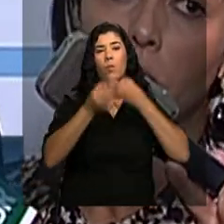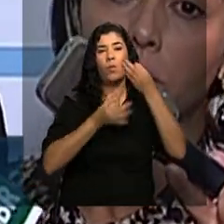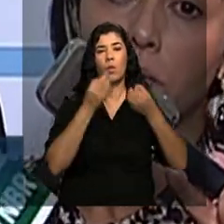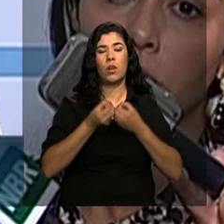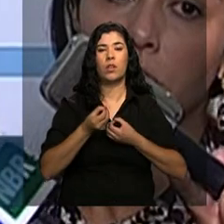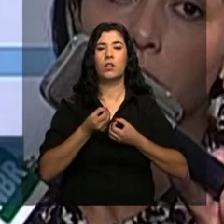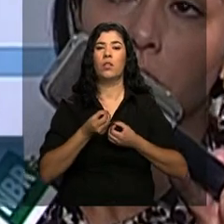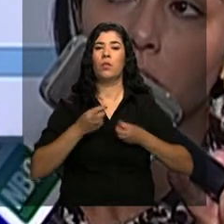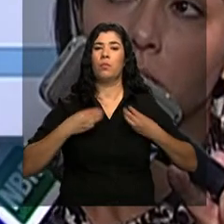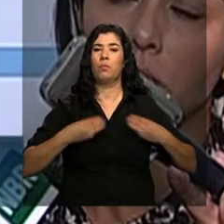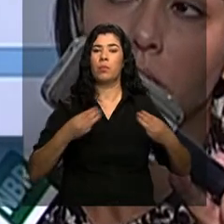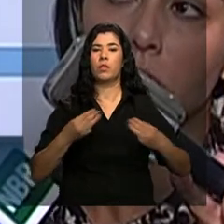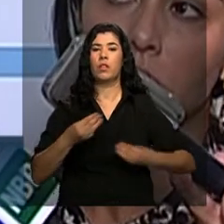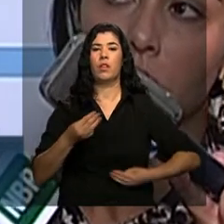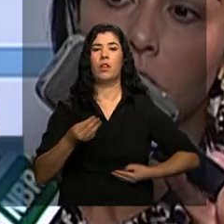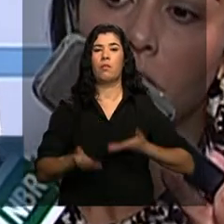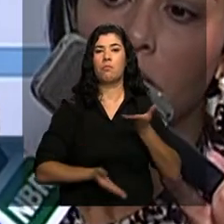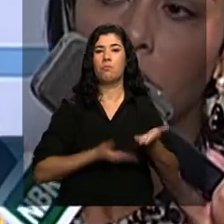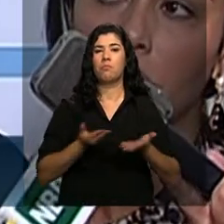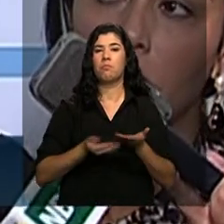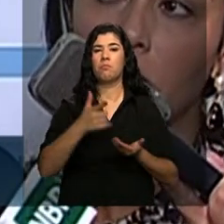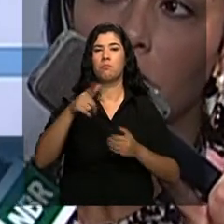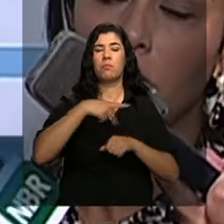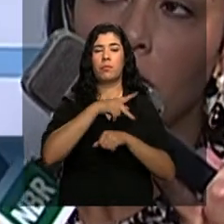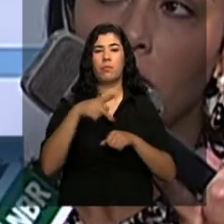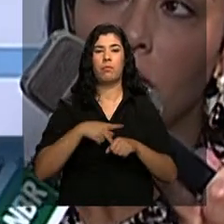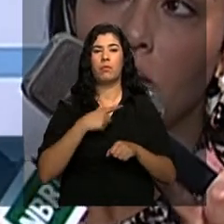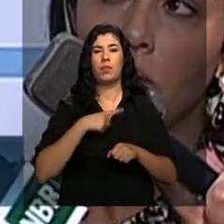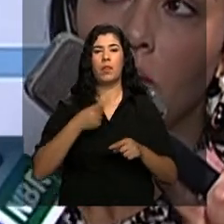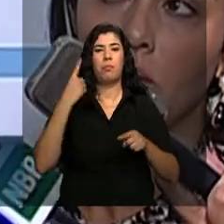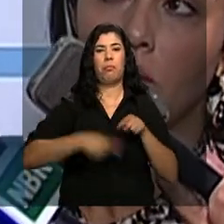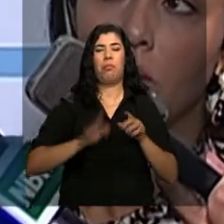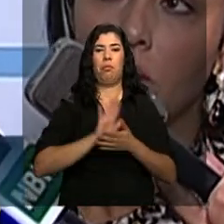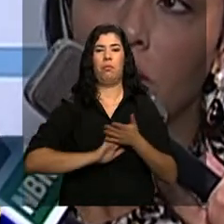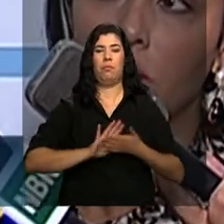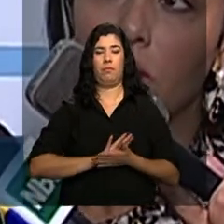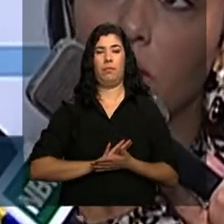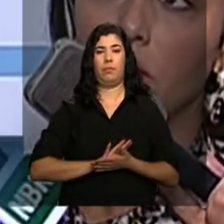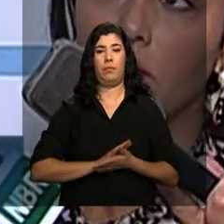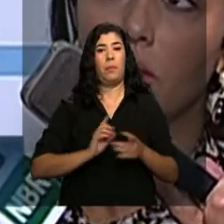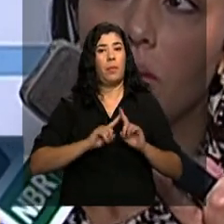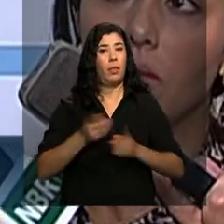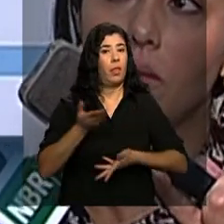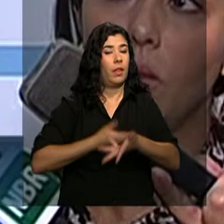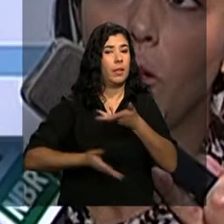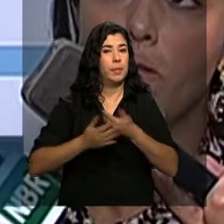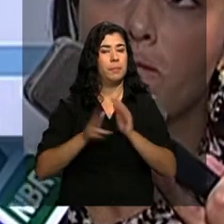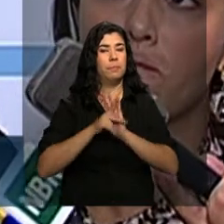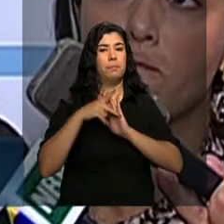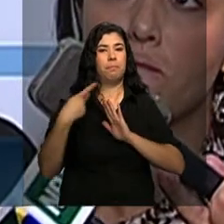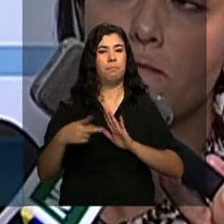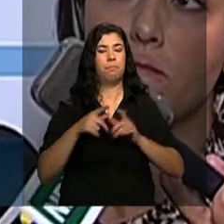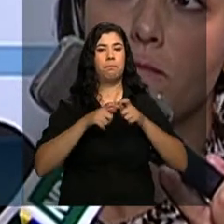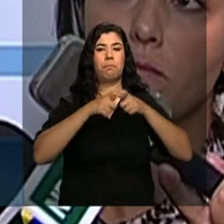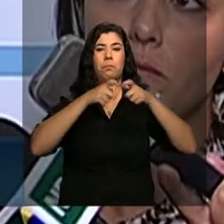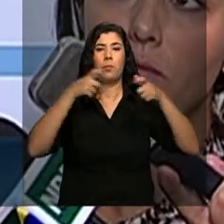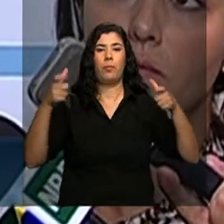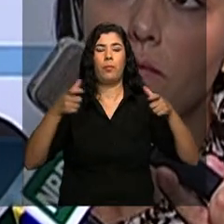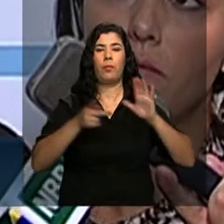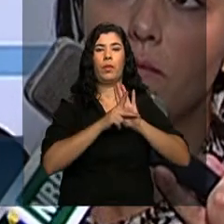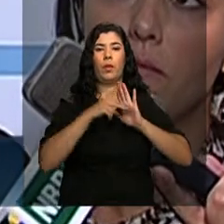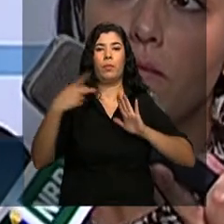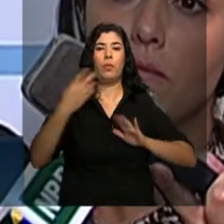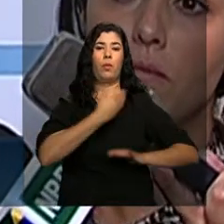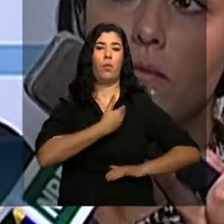Exteriores, do Ministério da Saúde, do governo brasileiro. Não tem excepcionalidade, tá certo? Portanto, é uma relação que está no âmbito do